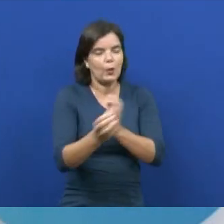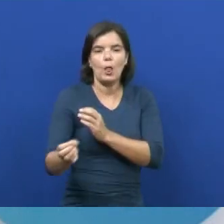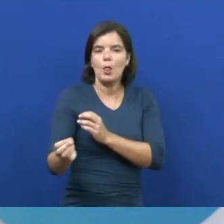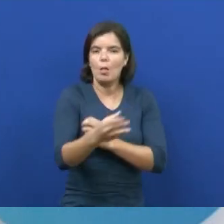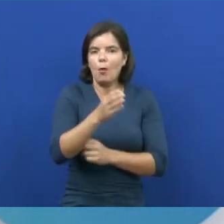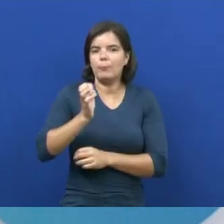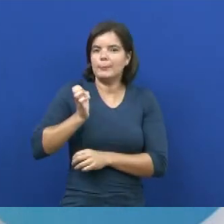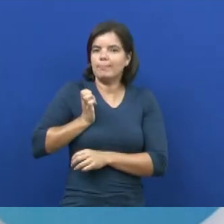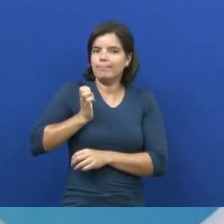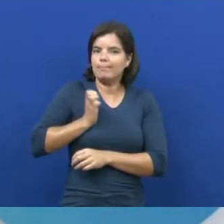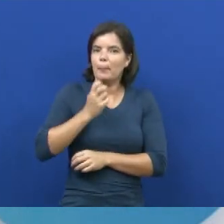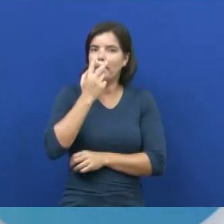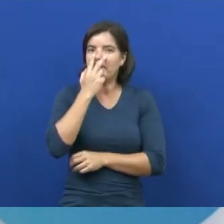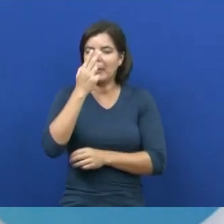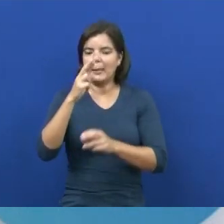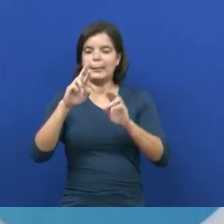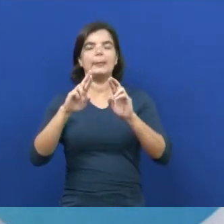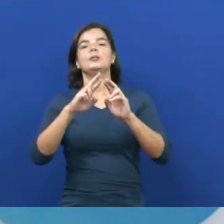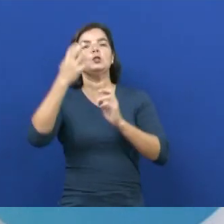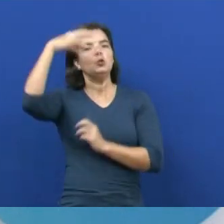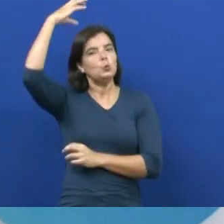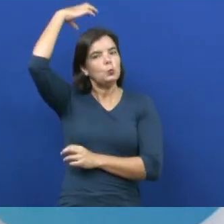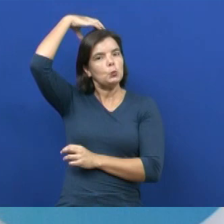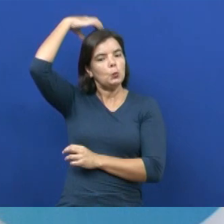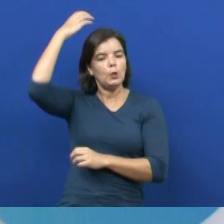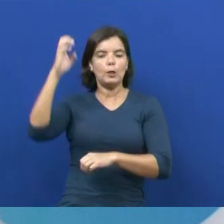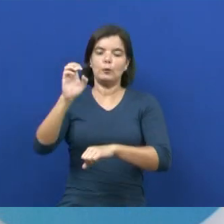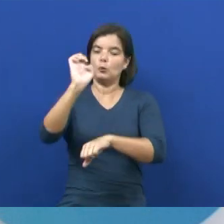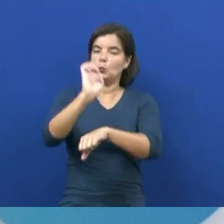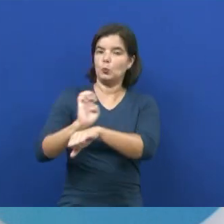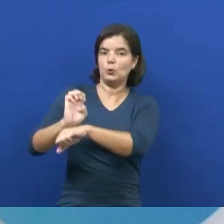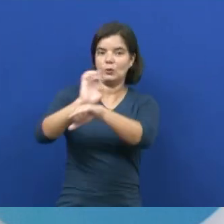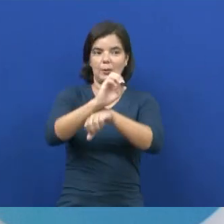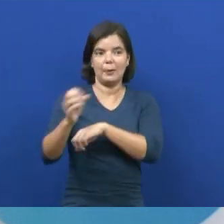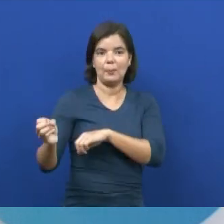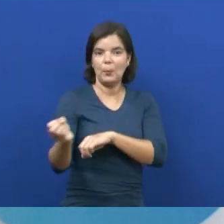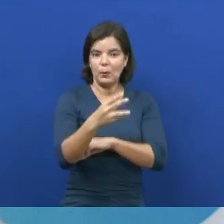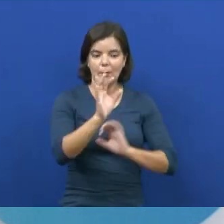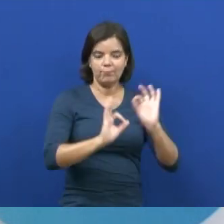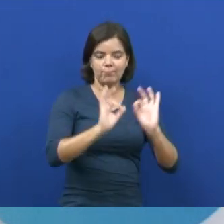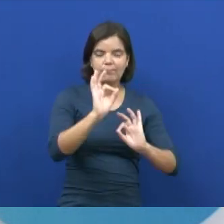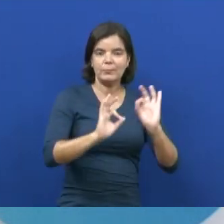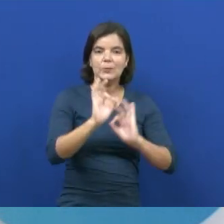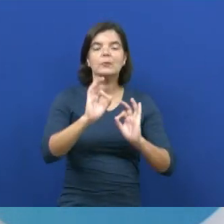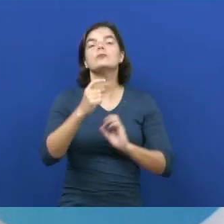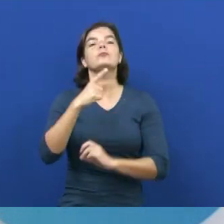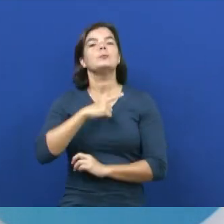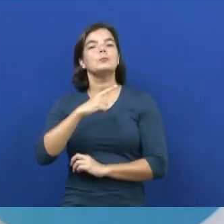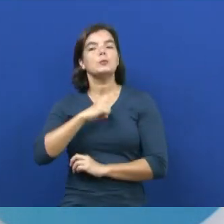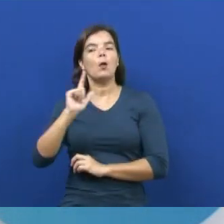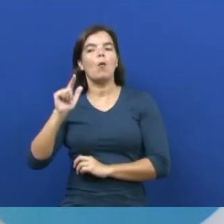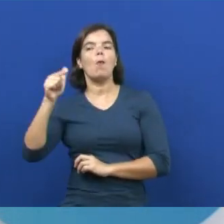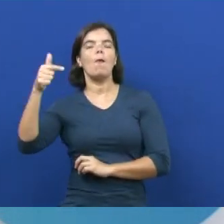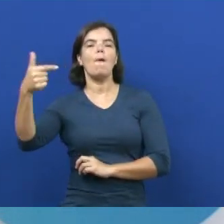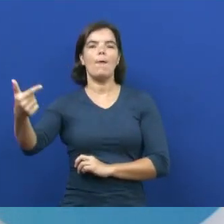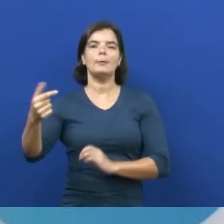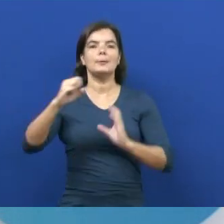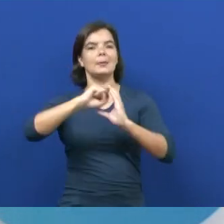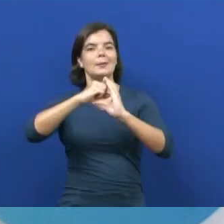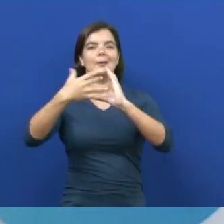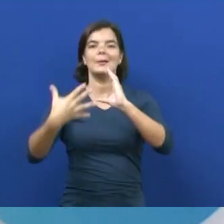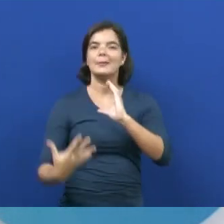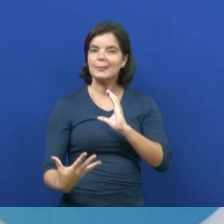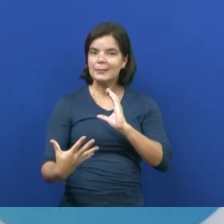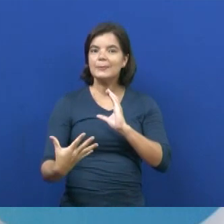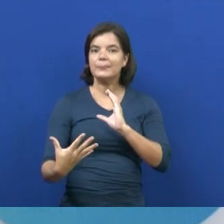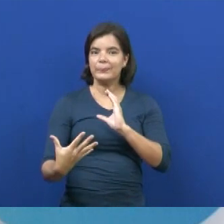novas riquezas para esses reinos, né, esses estados modernos que estão se formando, nós vamos ter outra